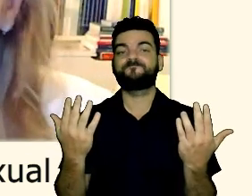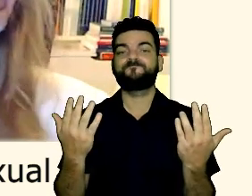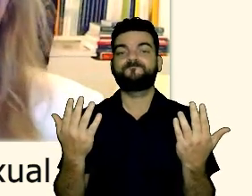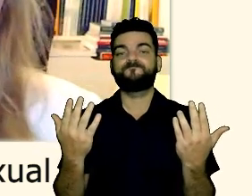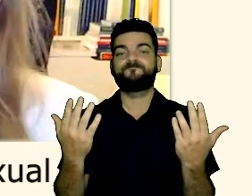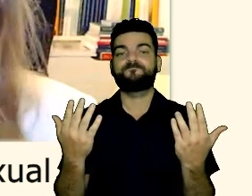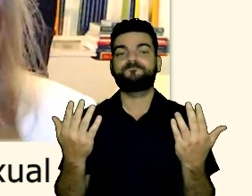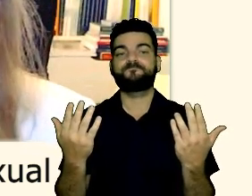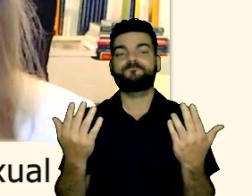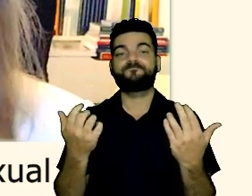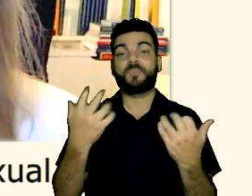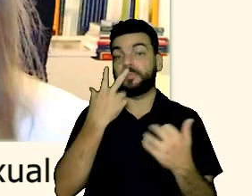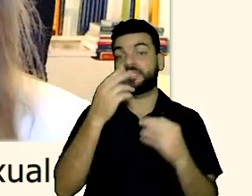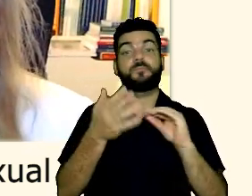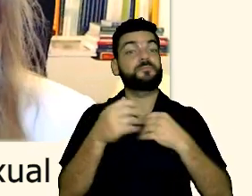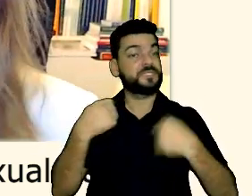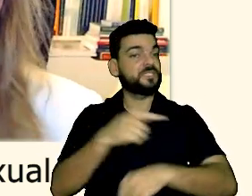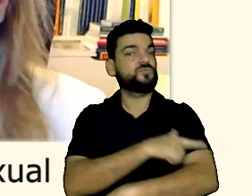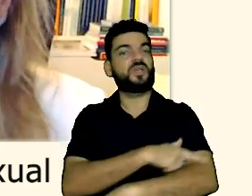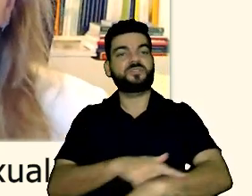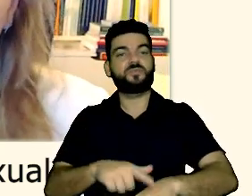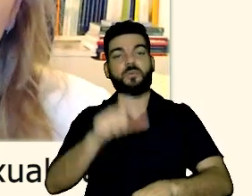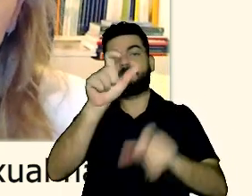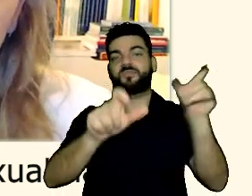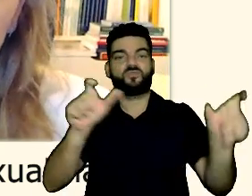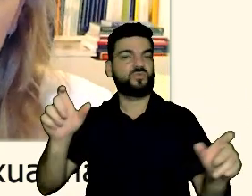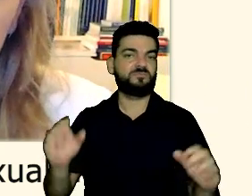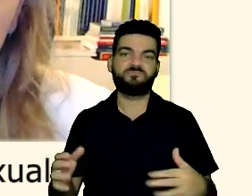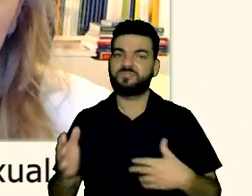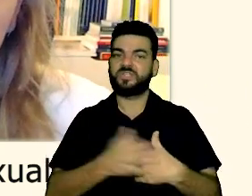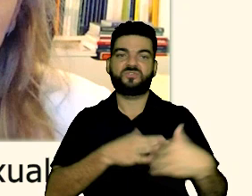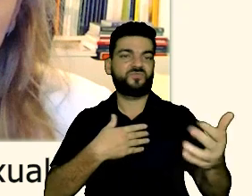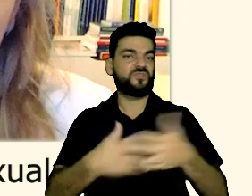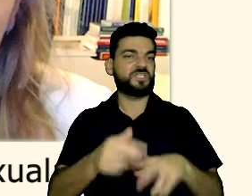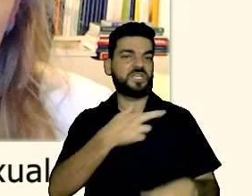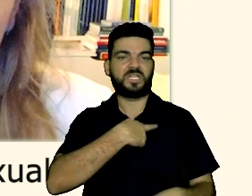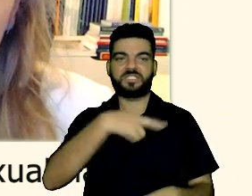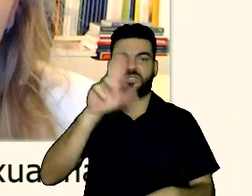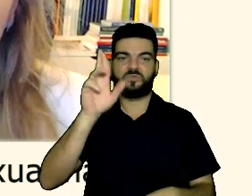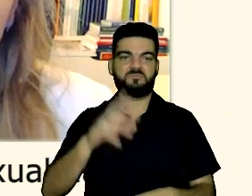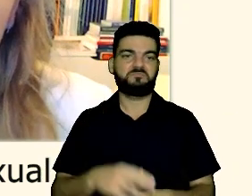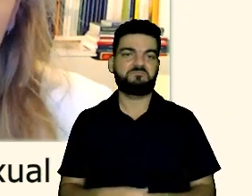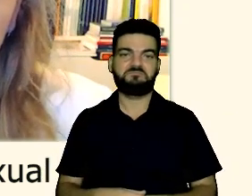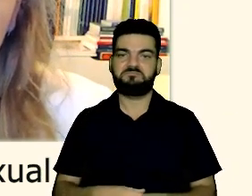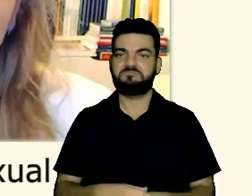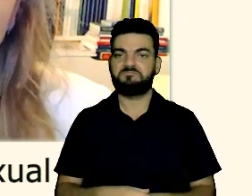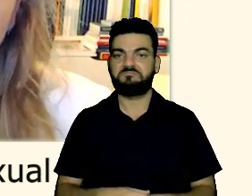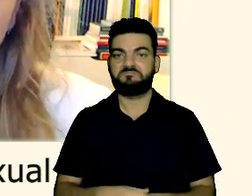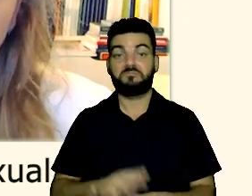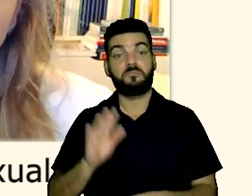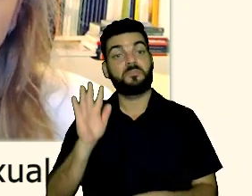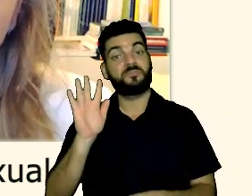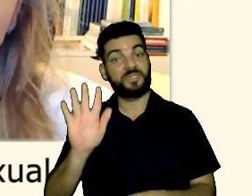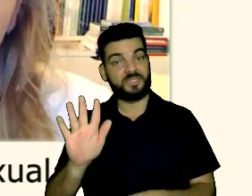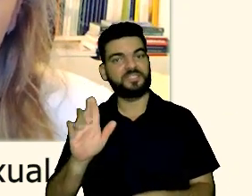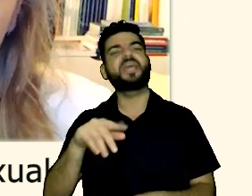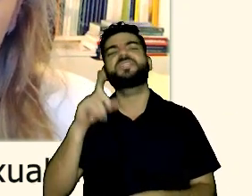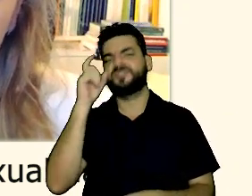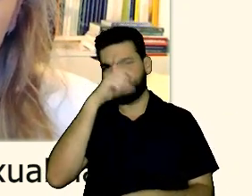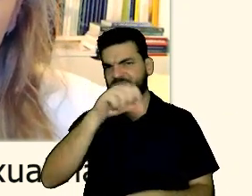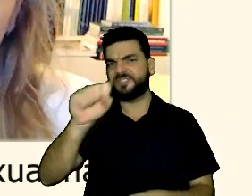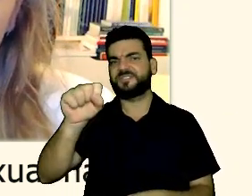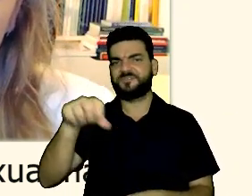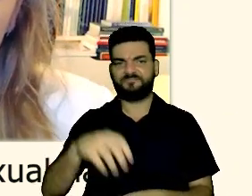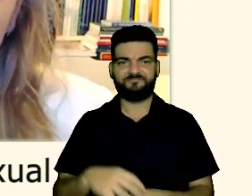Muito difícil, né? Eu acho que vem de encontro com aquilo que eu falei há pouco. É o